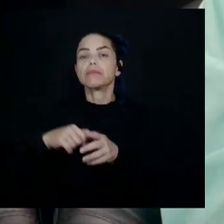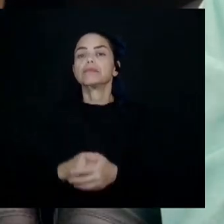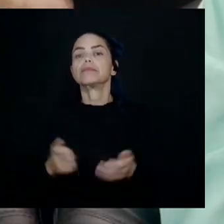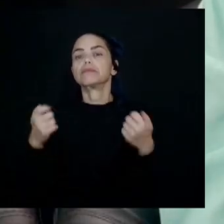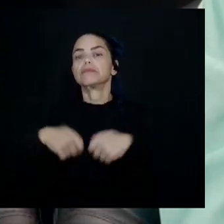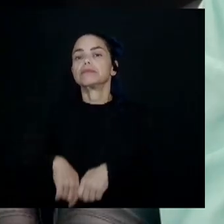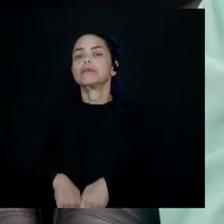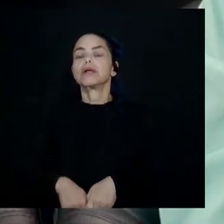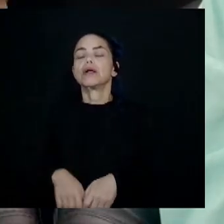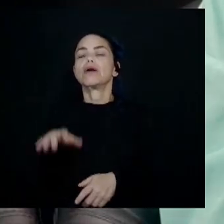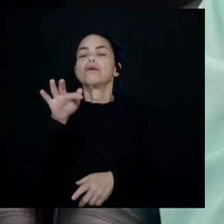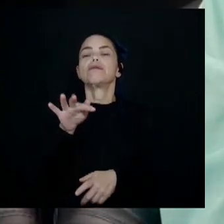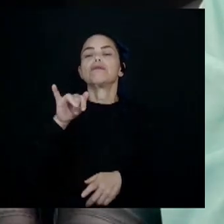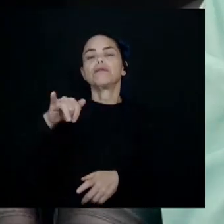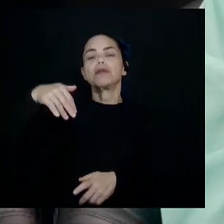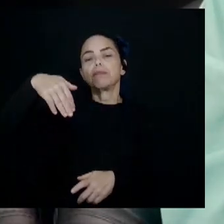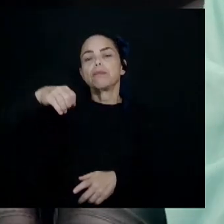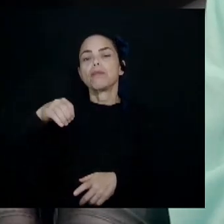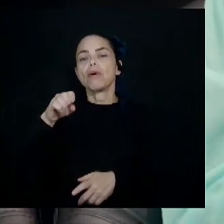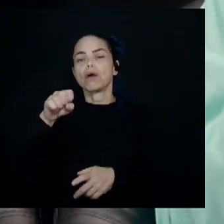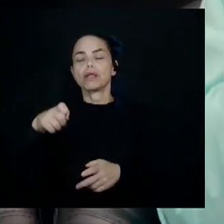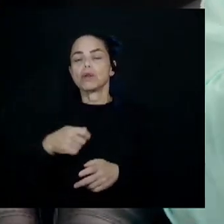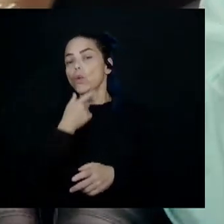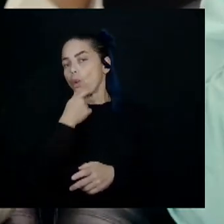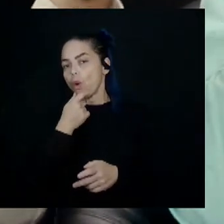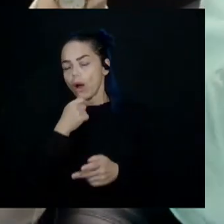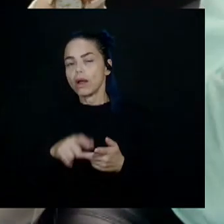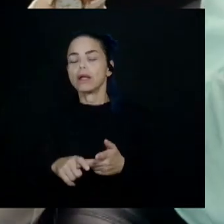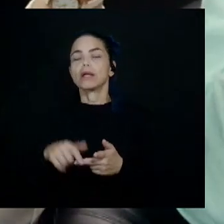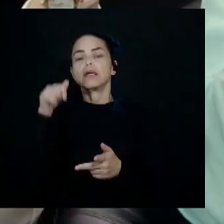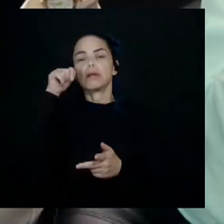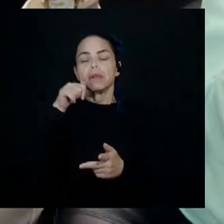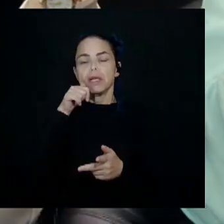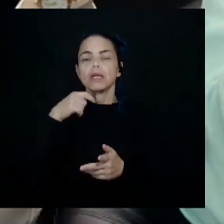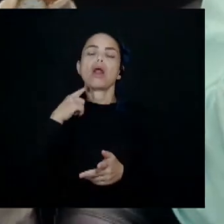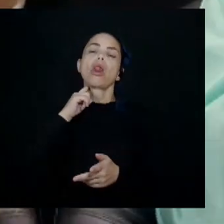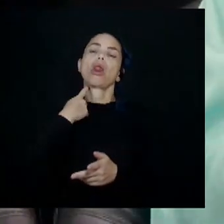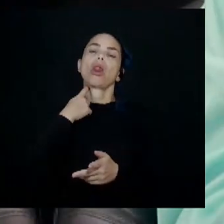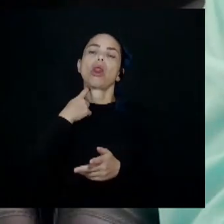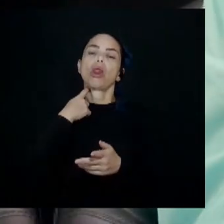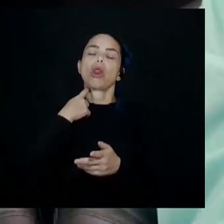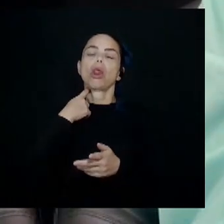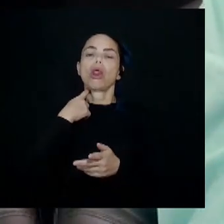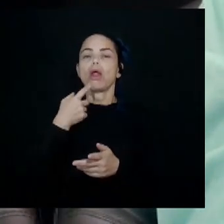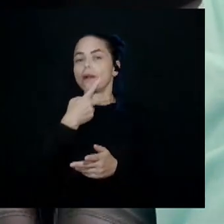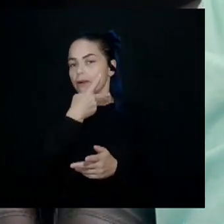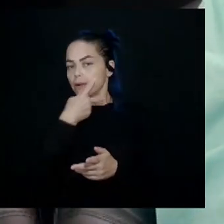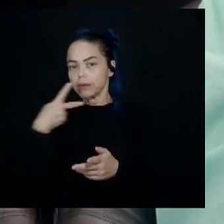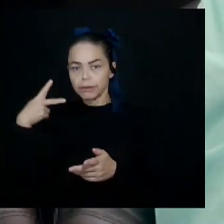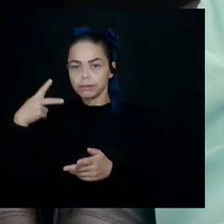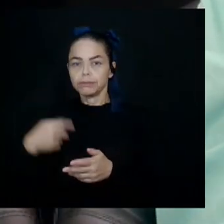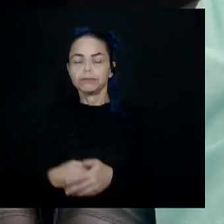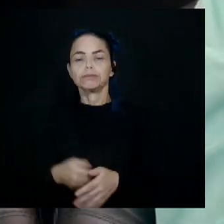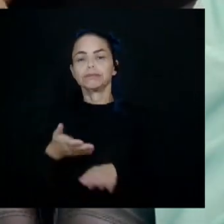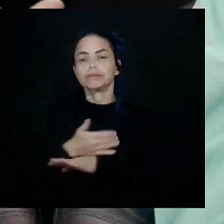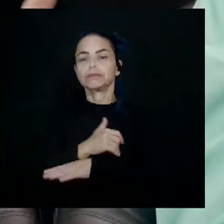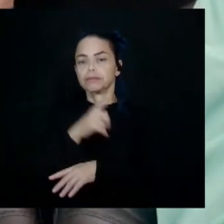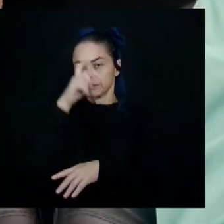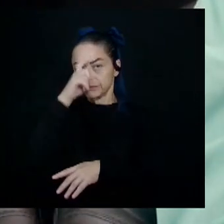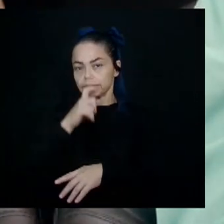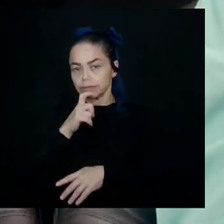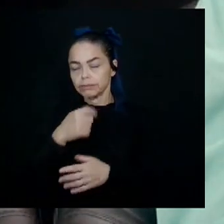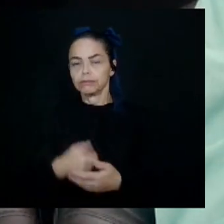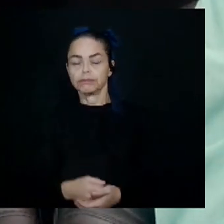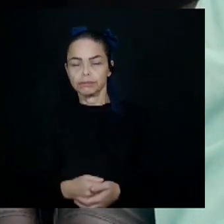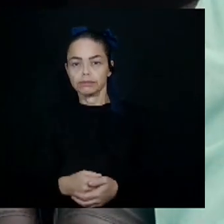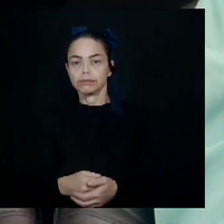causar na menina, sujeira na calcinha, e às vezes antes da menstruação. Agora, com o